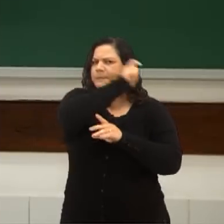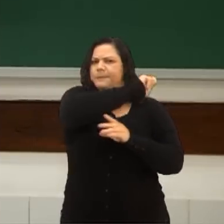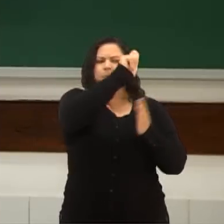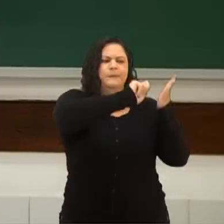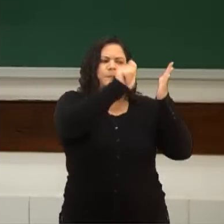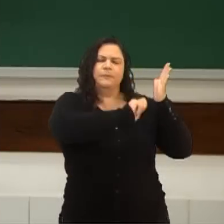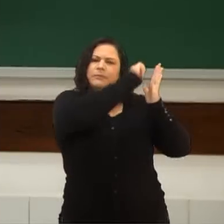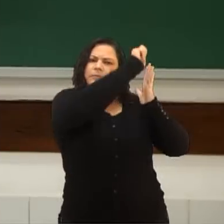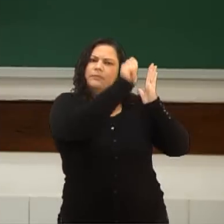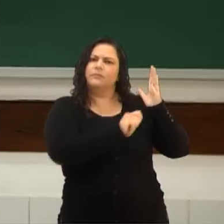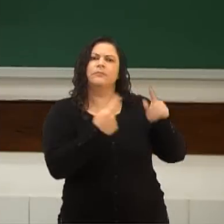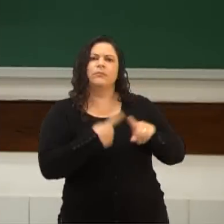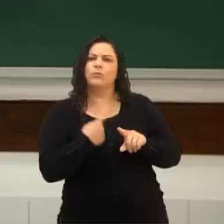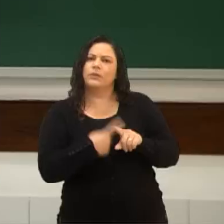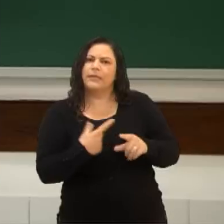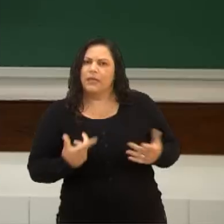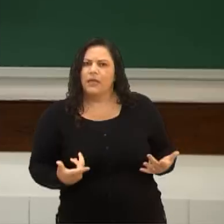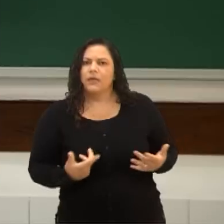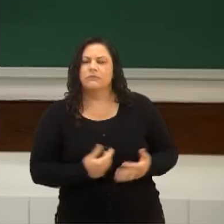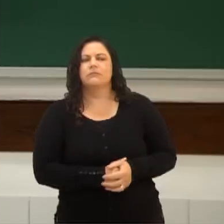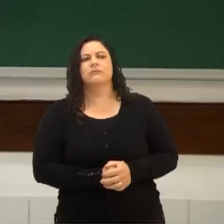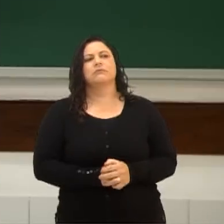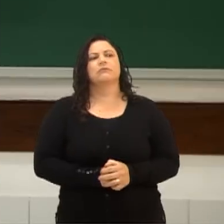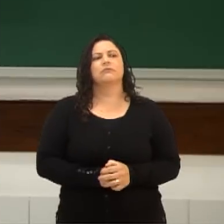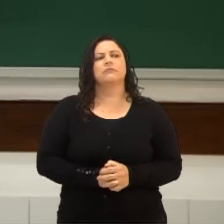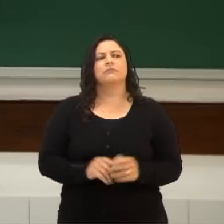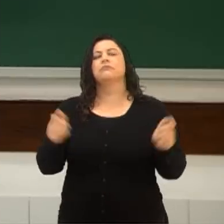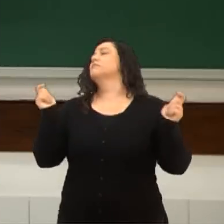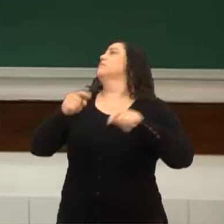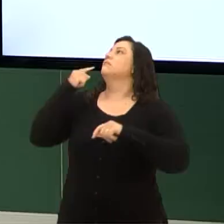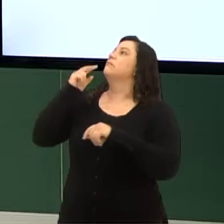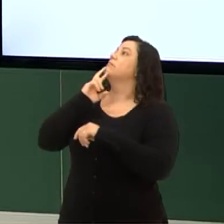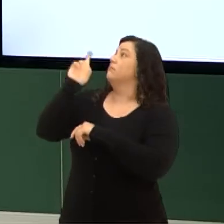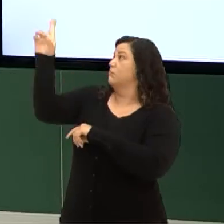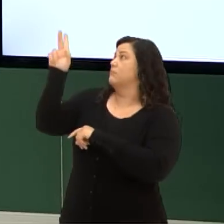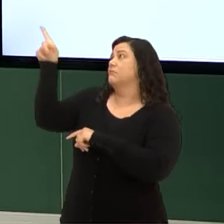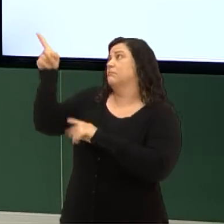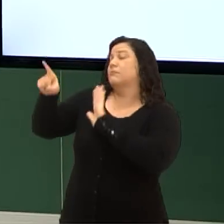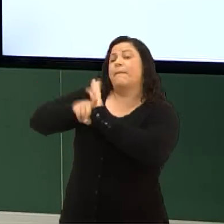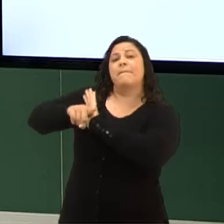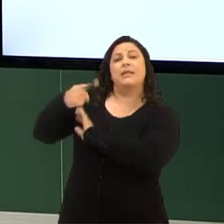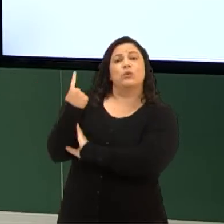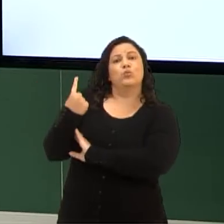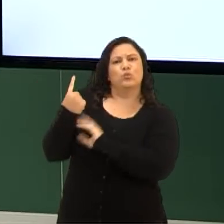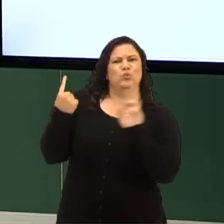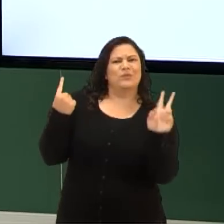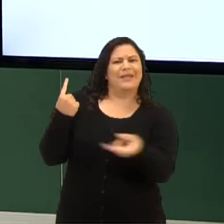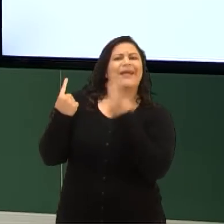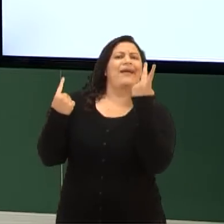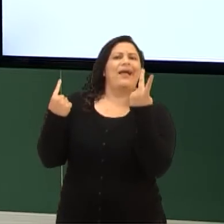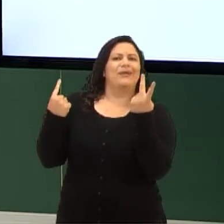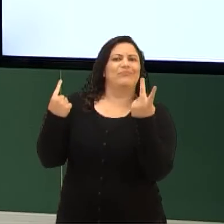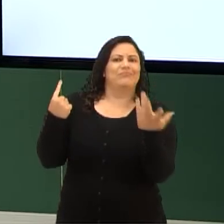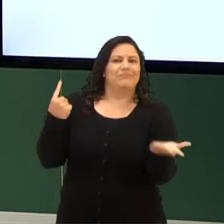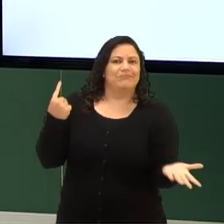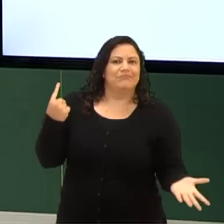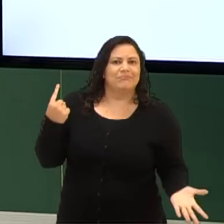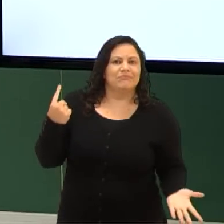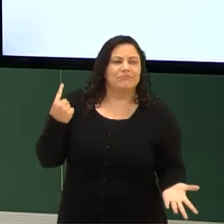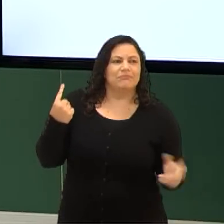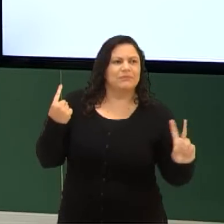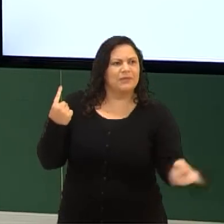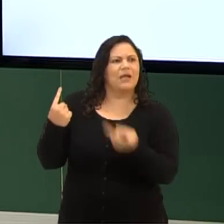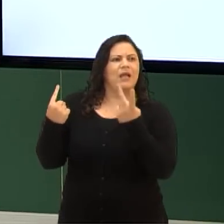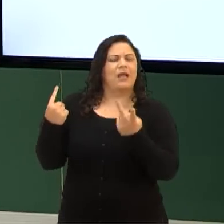quê? Porque, olha só, aqui você pode ter colocado menos 1, só que está errado. Como que eu gosto de falar isso?